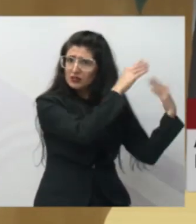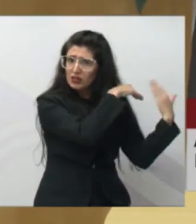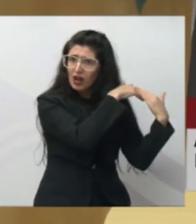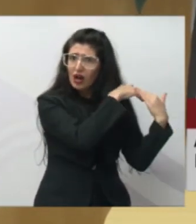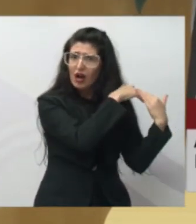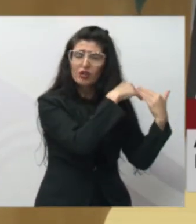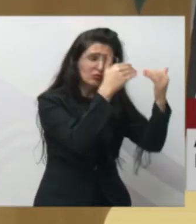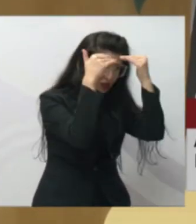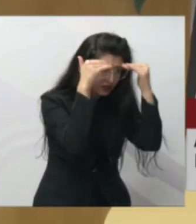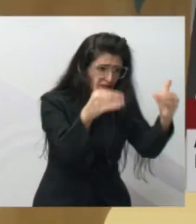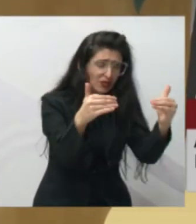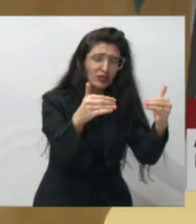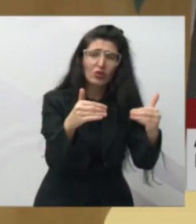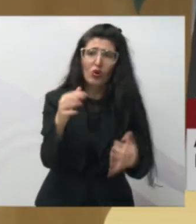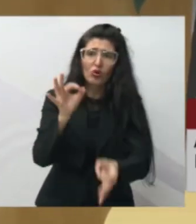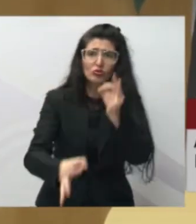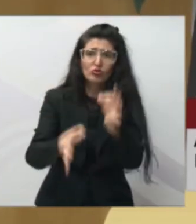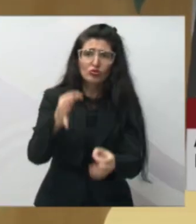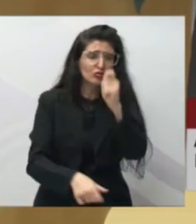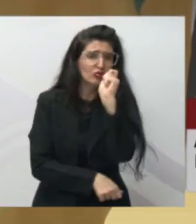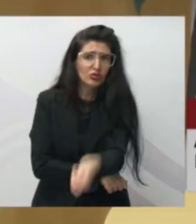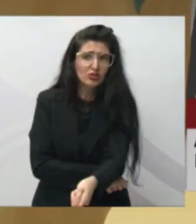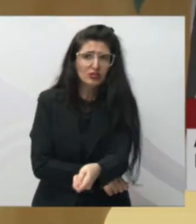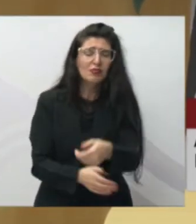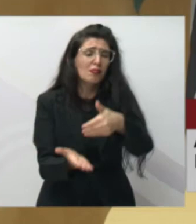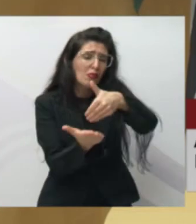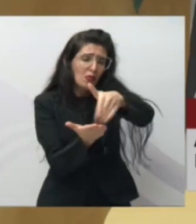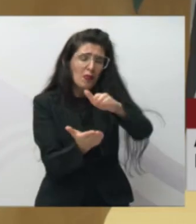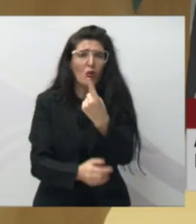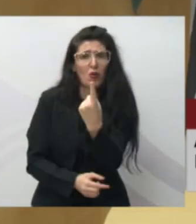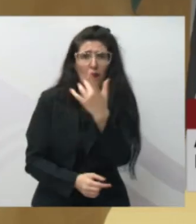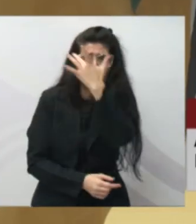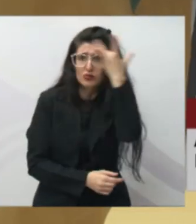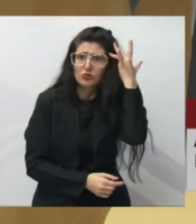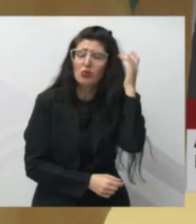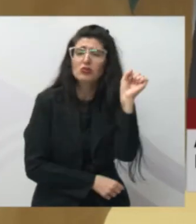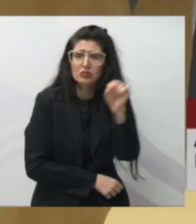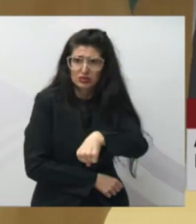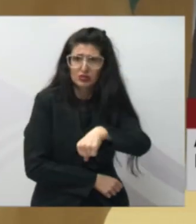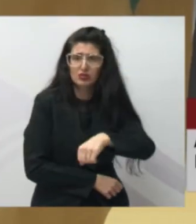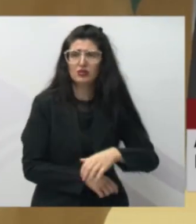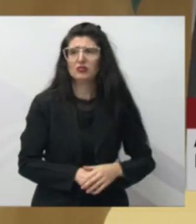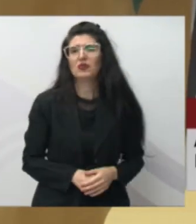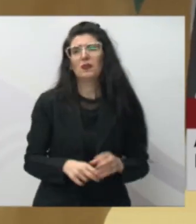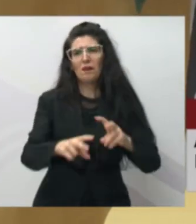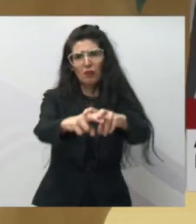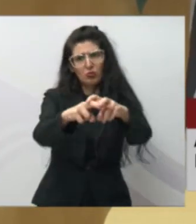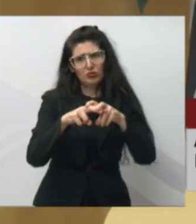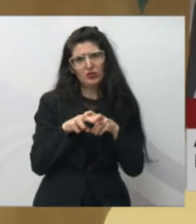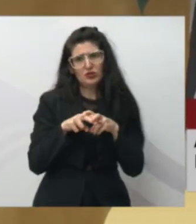Tribunal de Conta. Então, hoje a Câmara ela é bem enxuta por causa dessa situação.